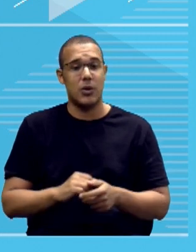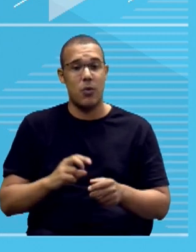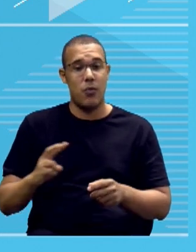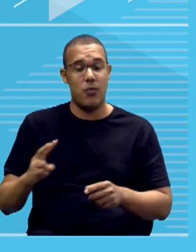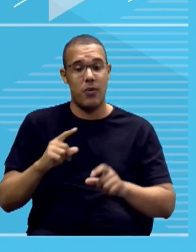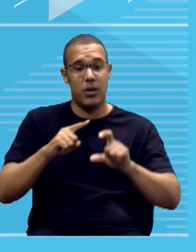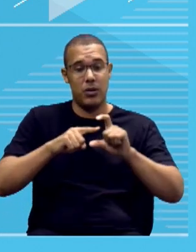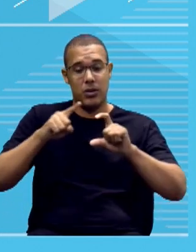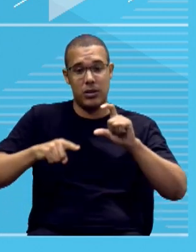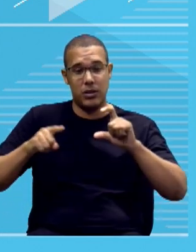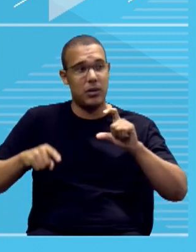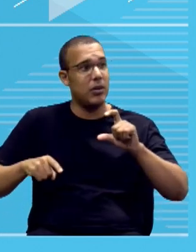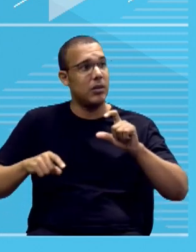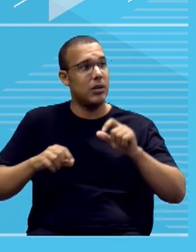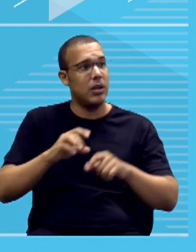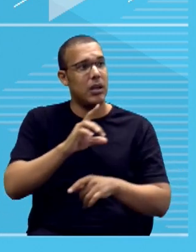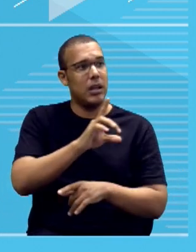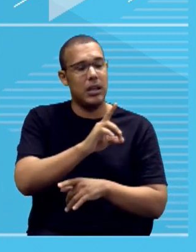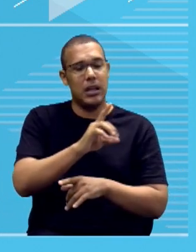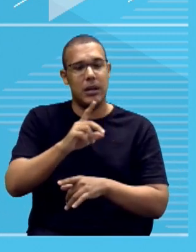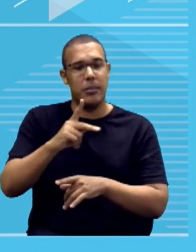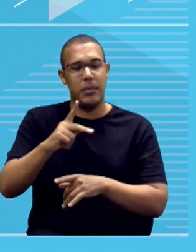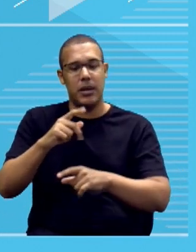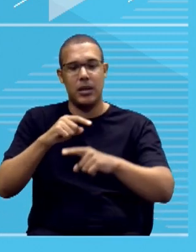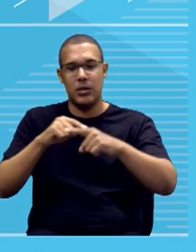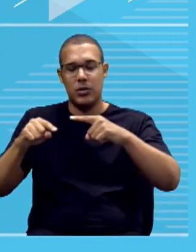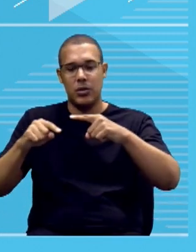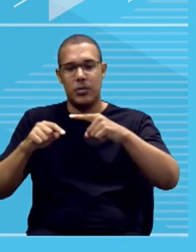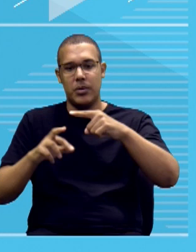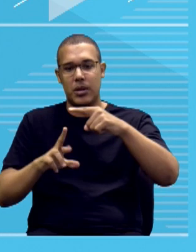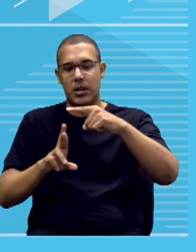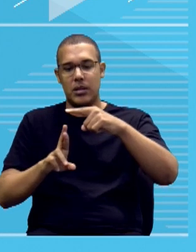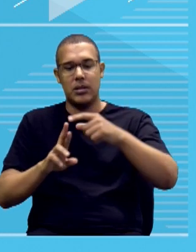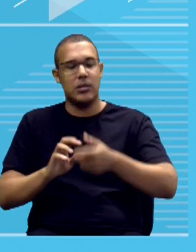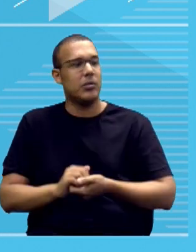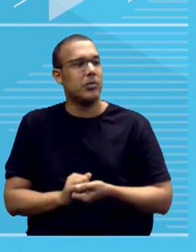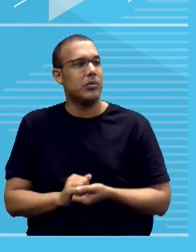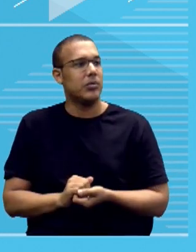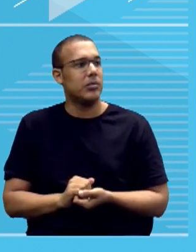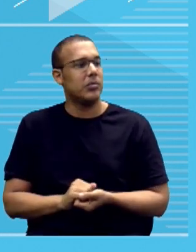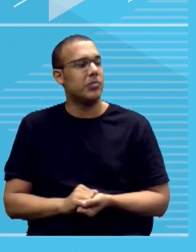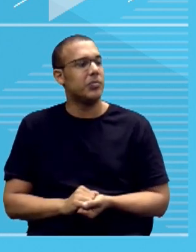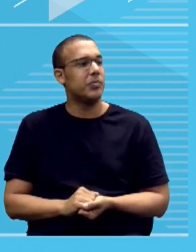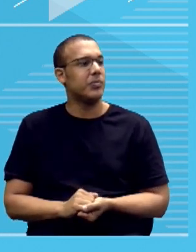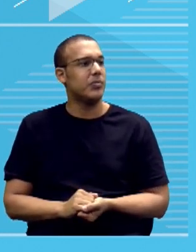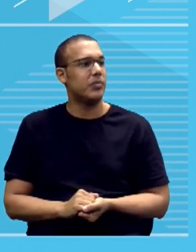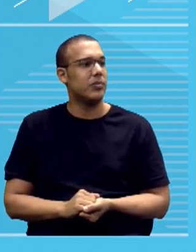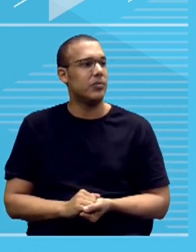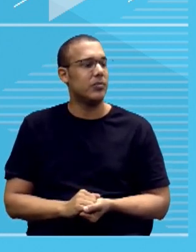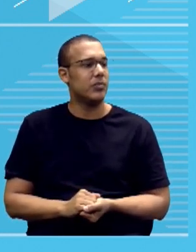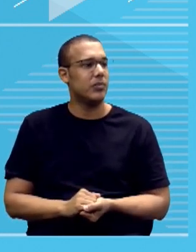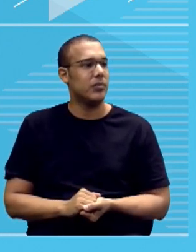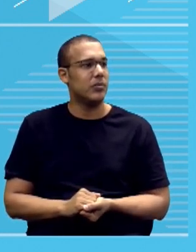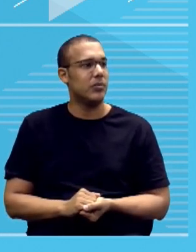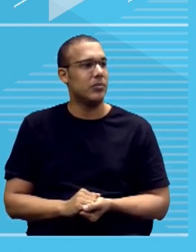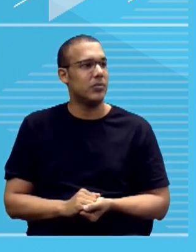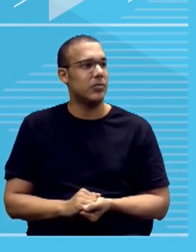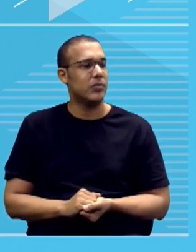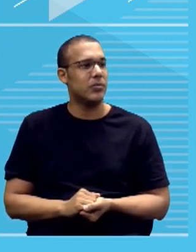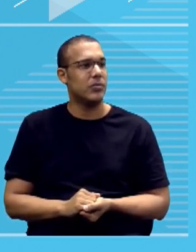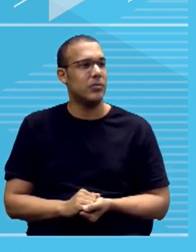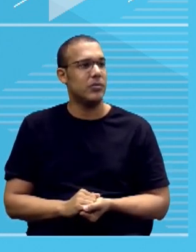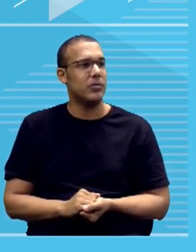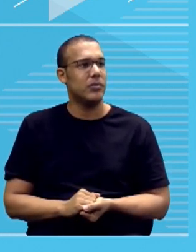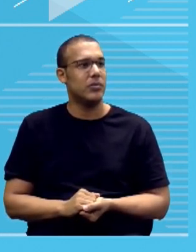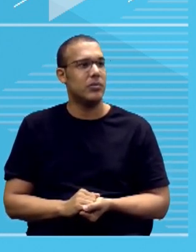DDP sobre o valor do resistor. Sabendo disso e substituindo na equação, eu posso botar